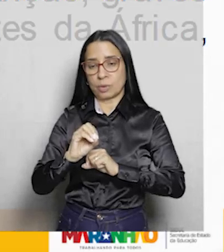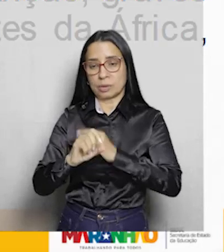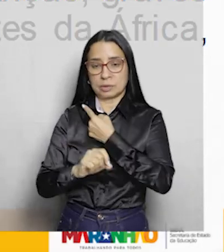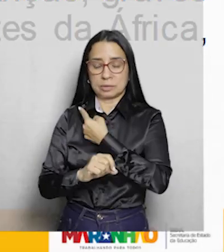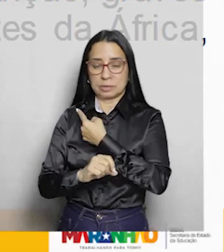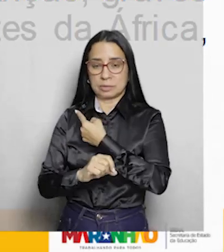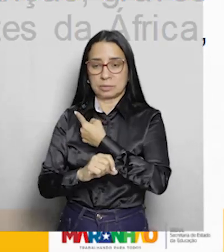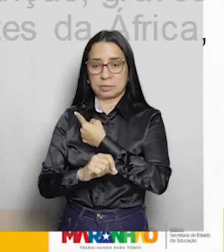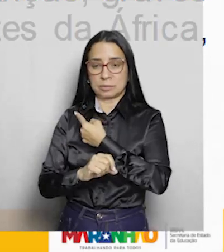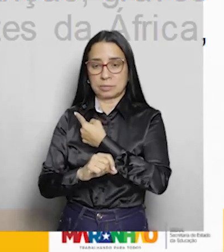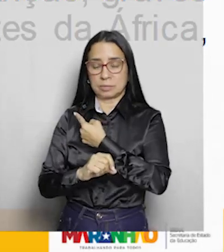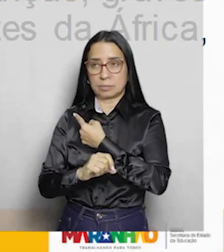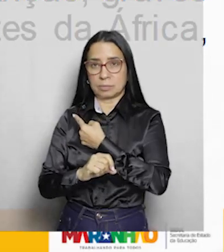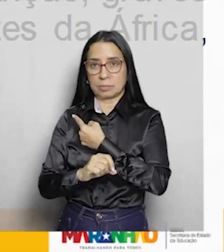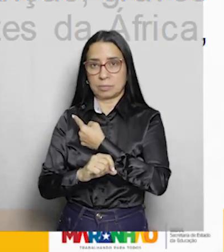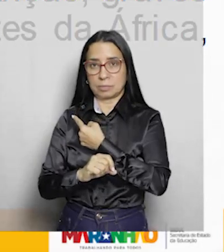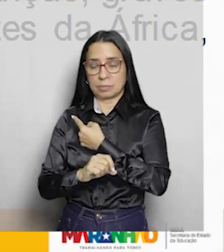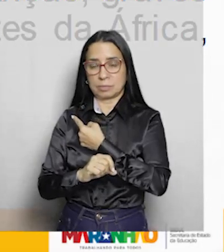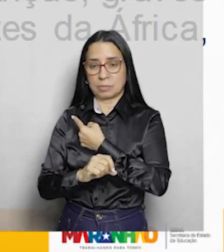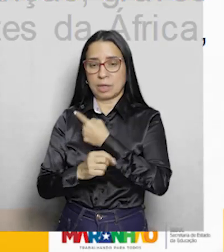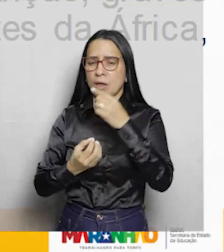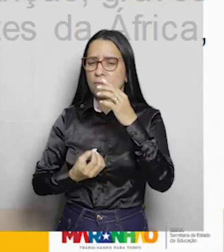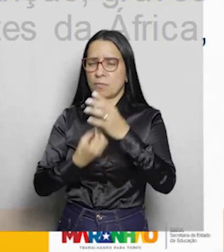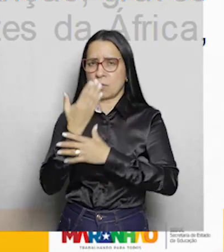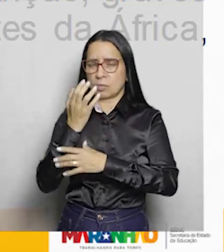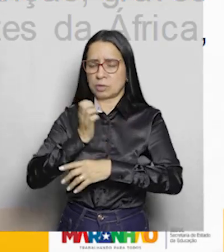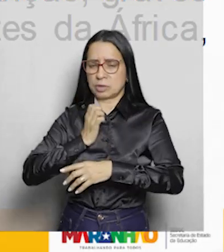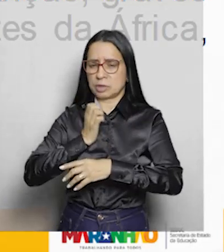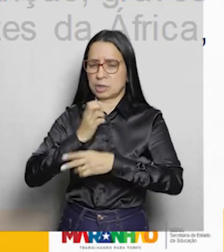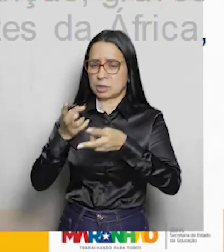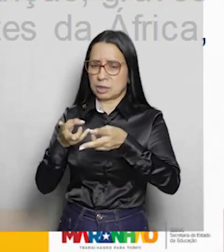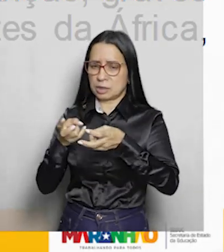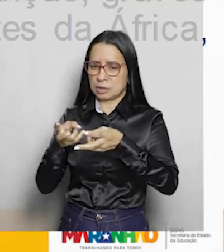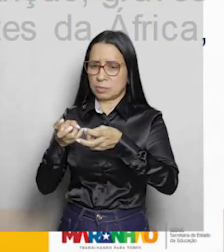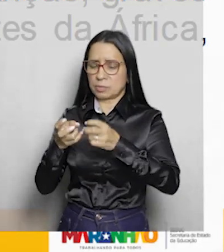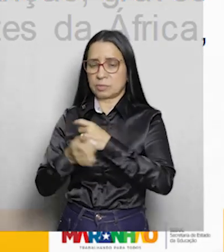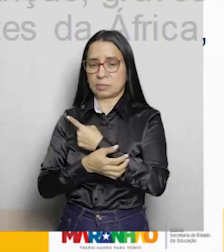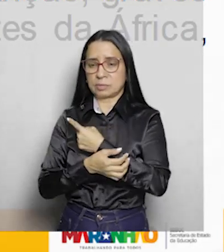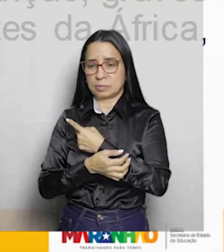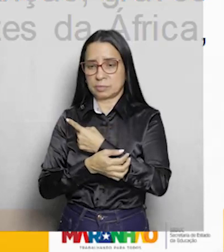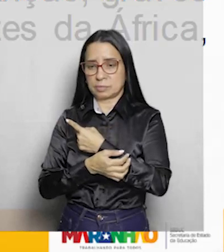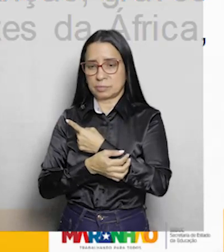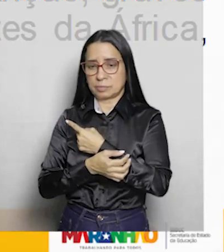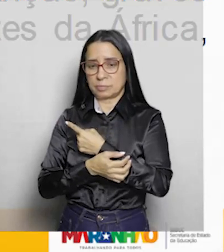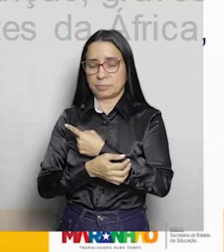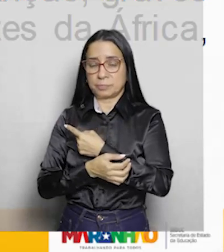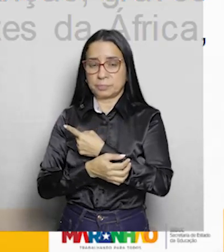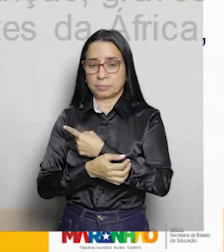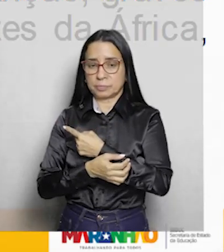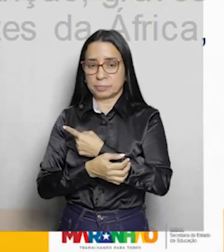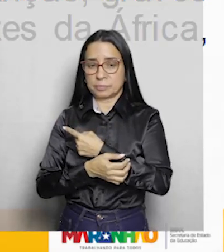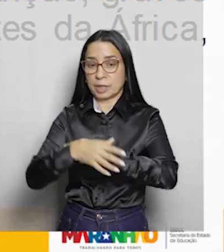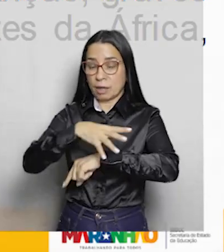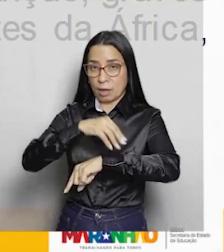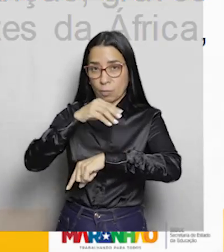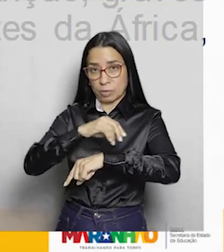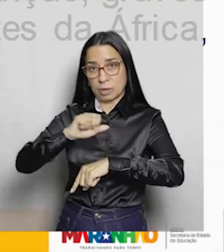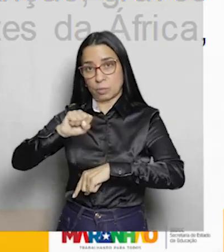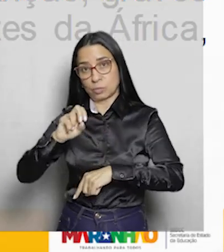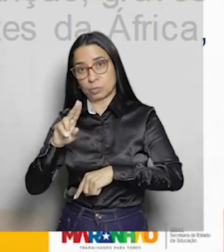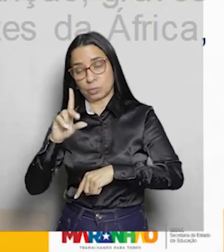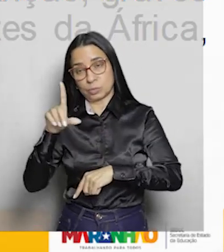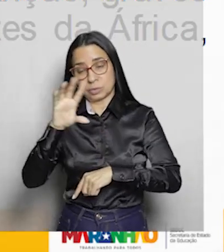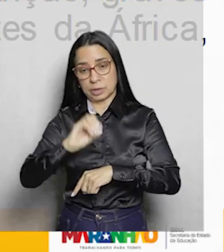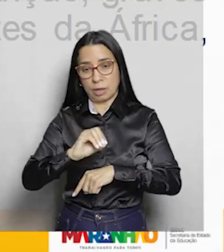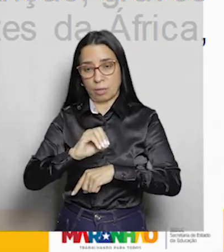aí, basicamente, de riqueza que eles estão explorando. E em Gâmbia, o algodão do Sudão. Café e algodão em